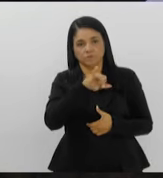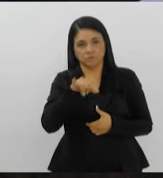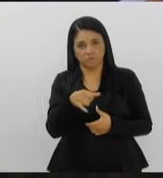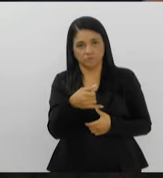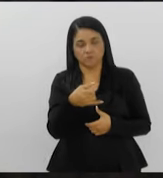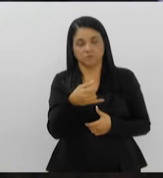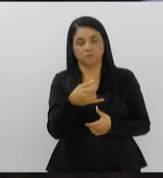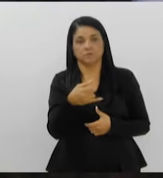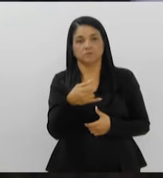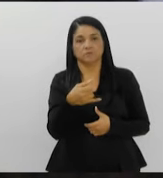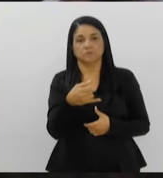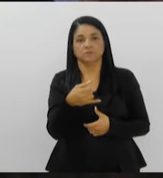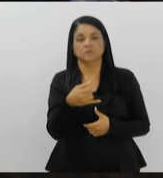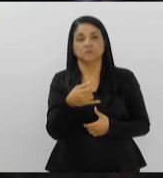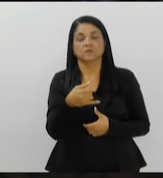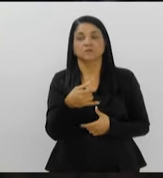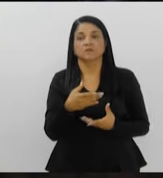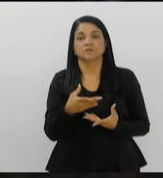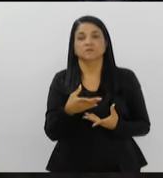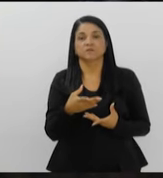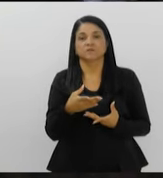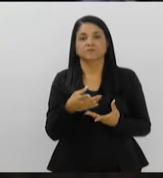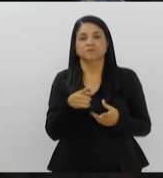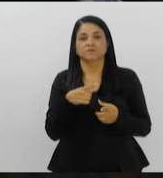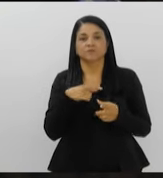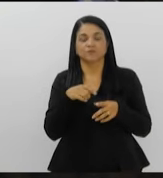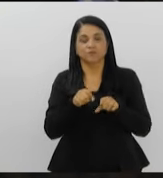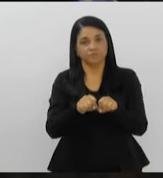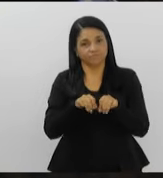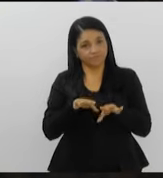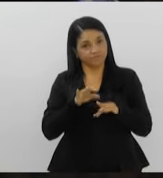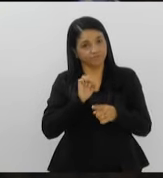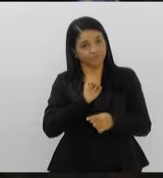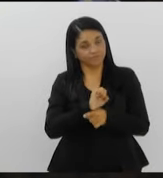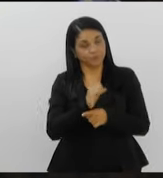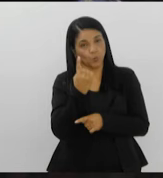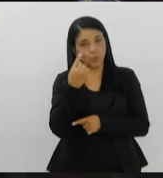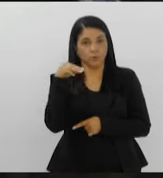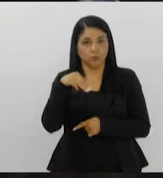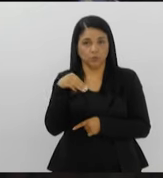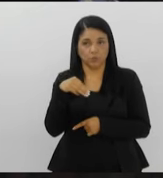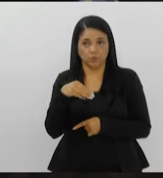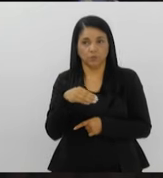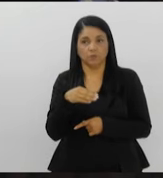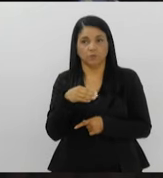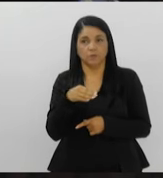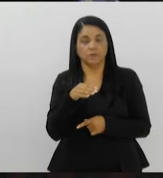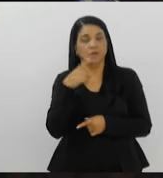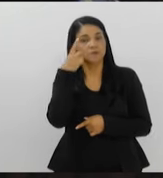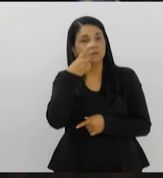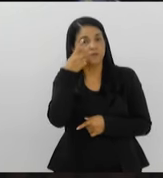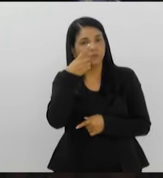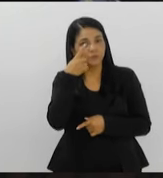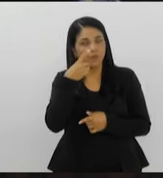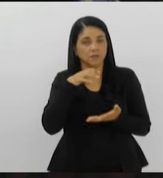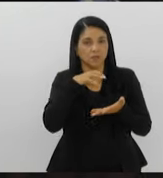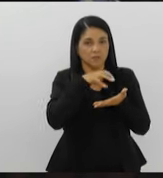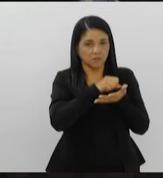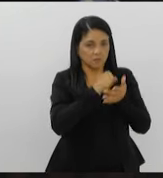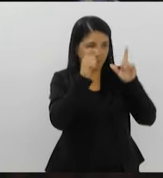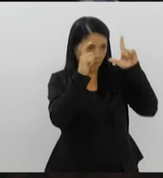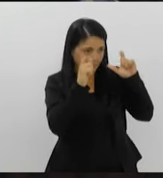Justiça, vou segurar a sessão aqui por um minuto para que as deputadas registrem o